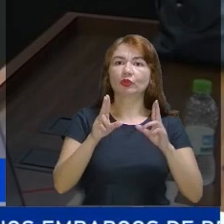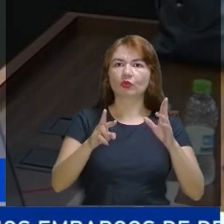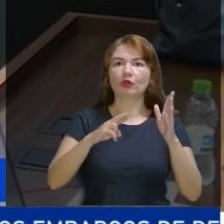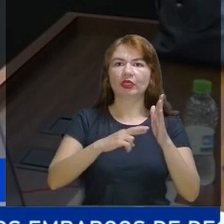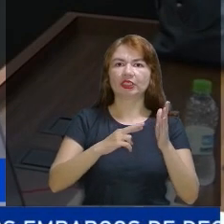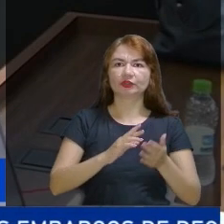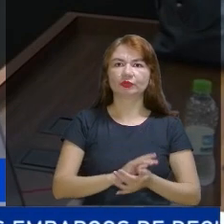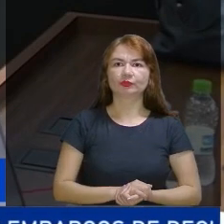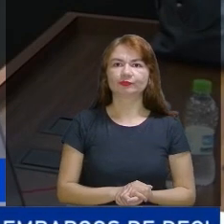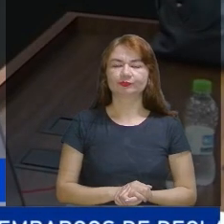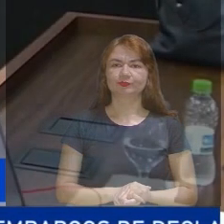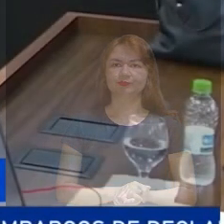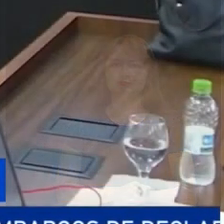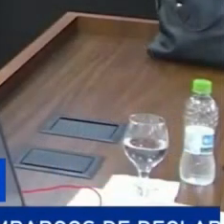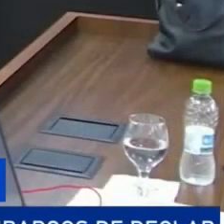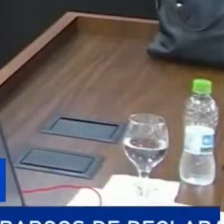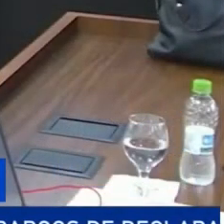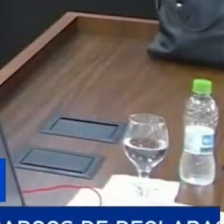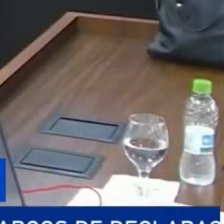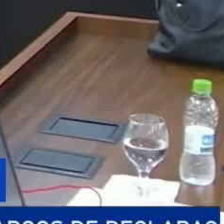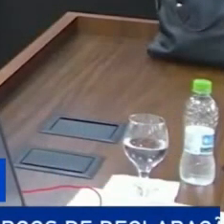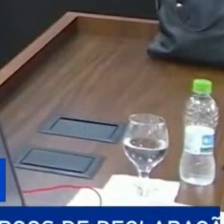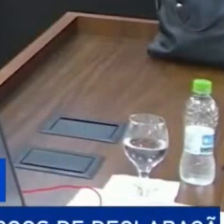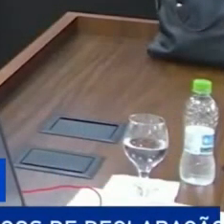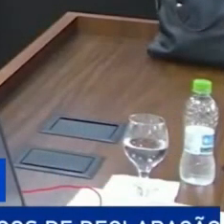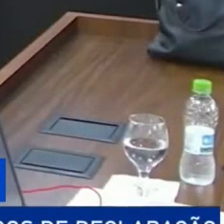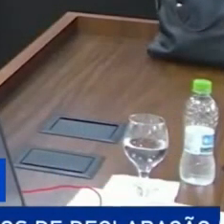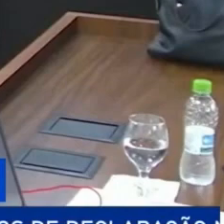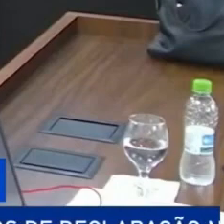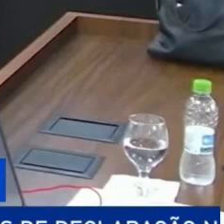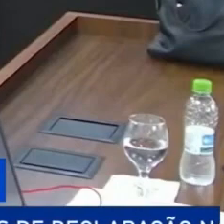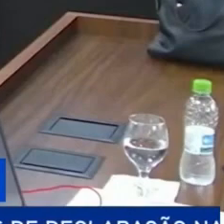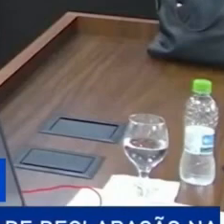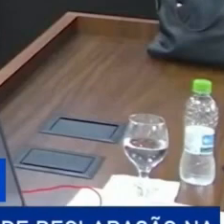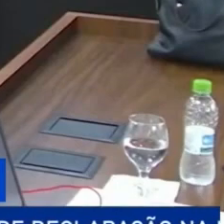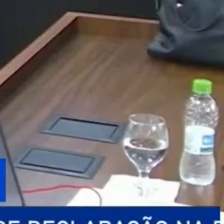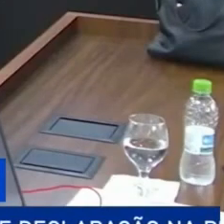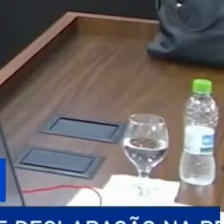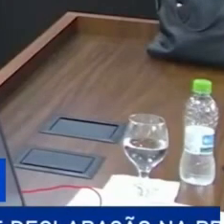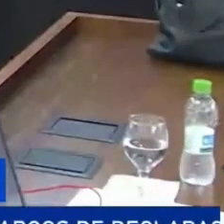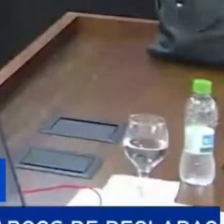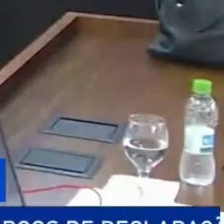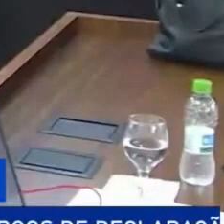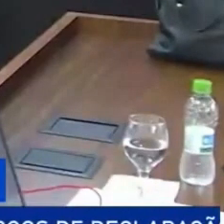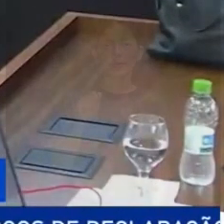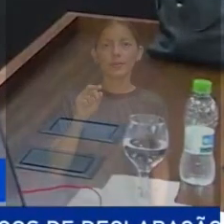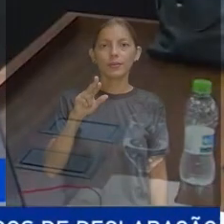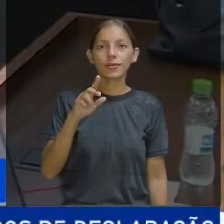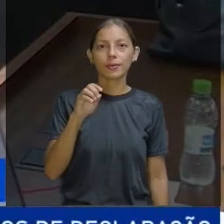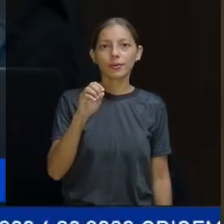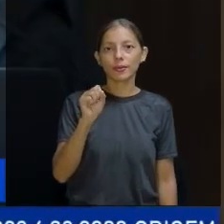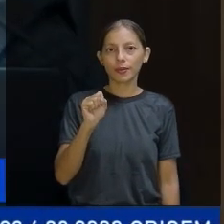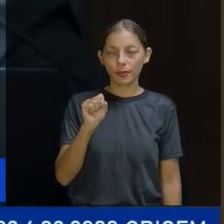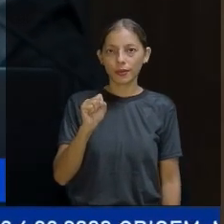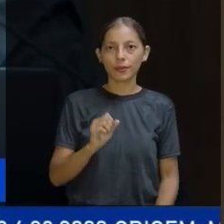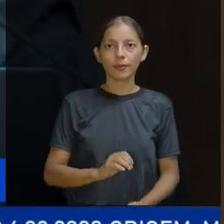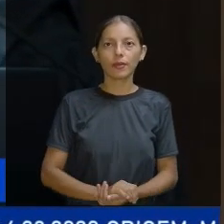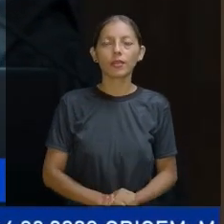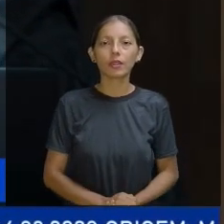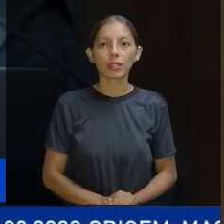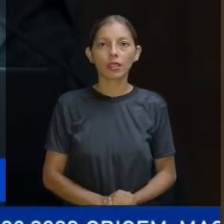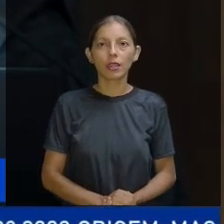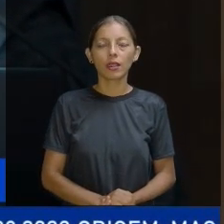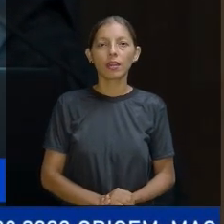relator. O relator, juiz Carlos Torque? Senhor presidente, eu vou pedir... Agência com todas as venhas. Ele pegou